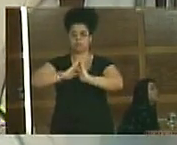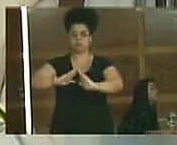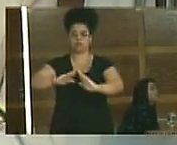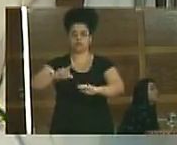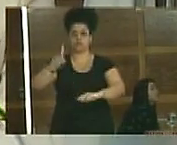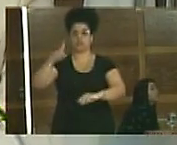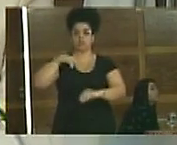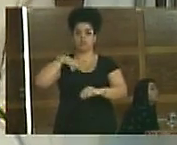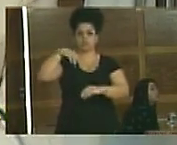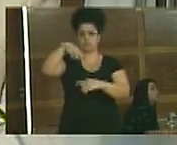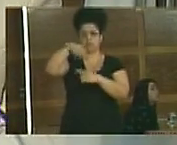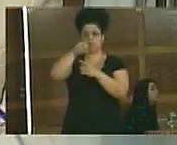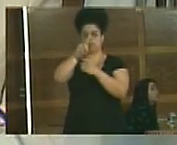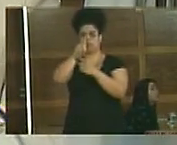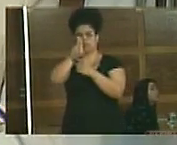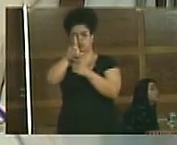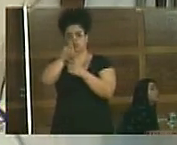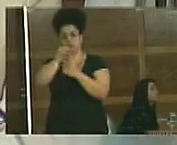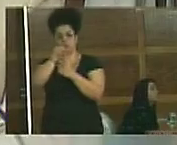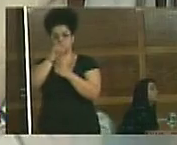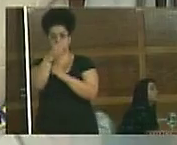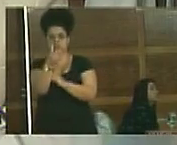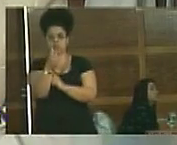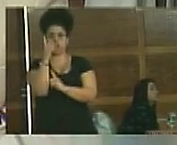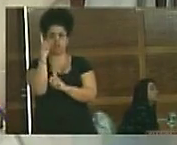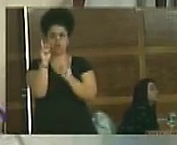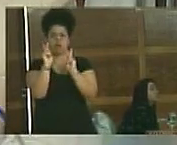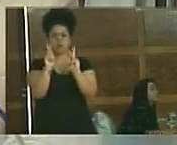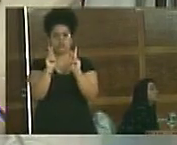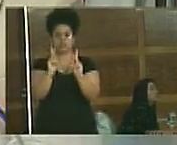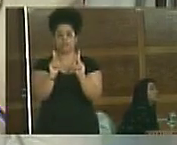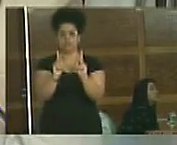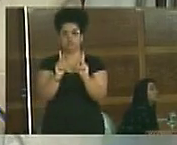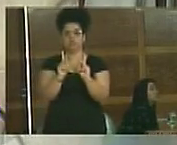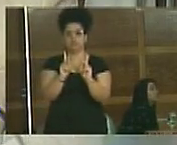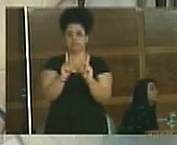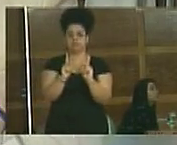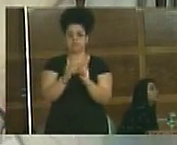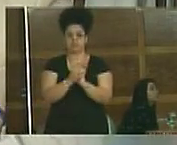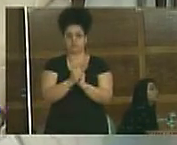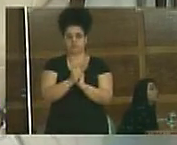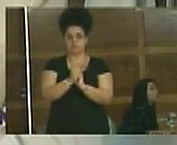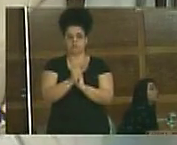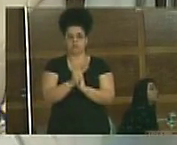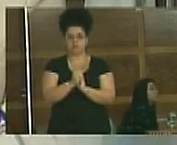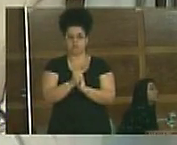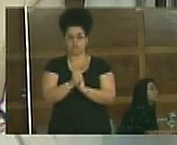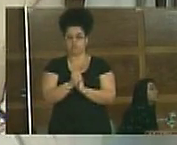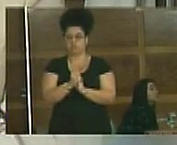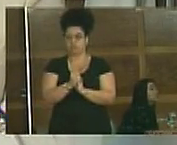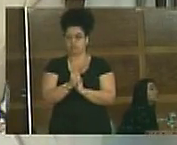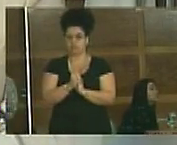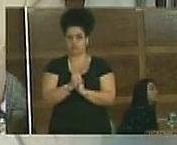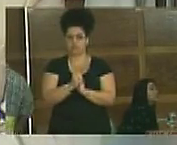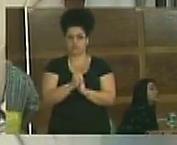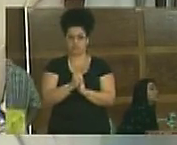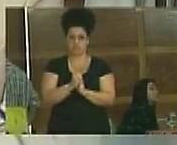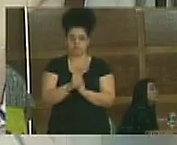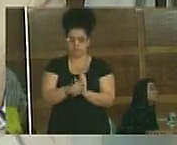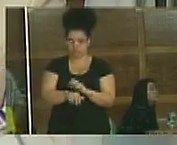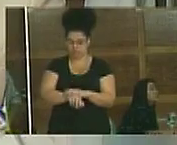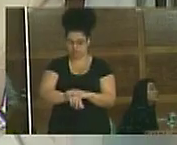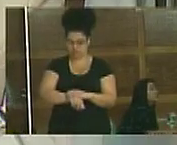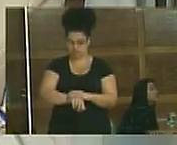no módulo 6, lá no ESF, lá do Parque Mambucaba, na terra do vereador Canindé.